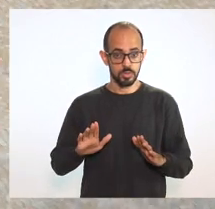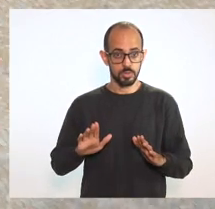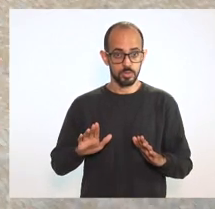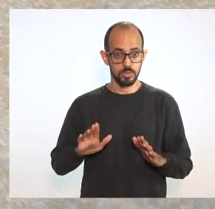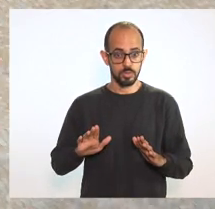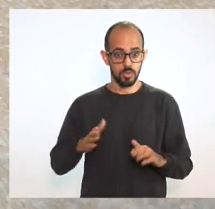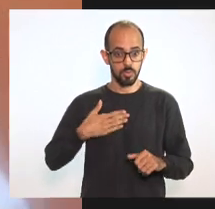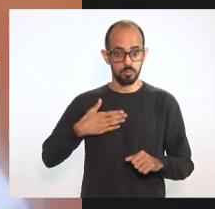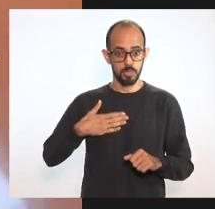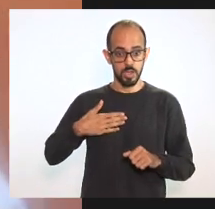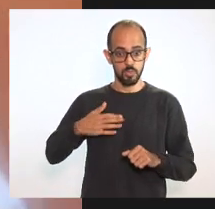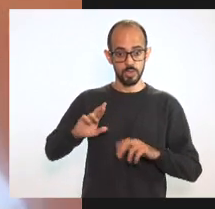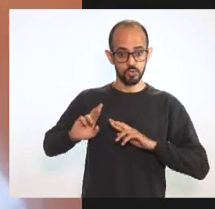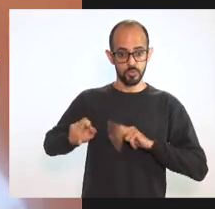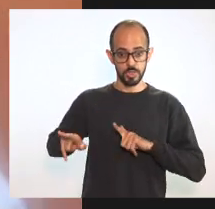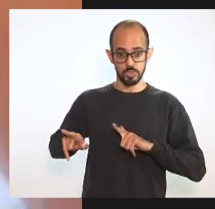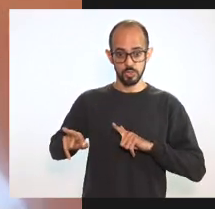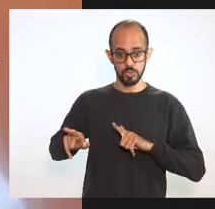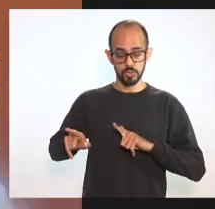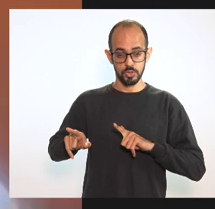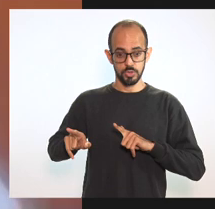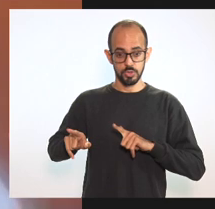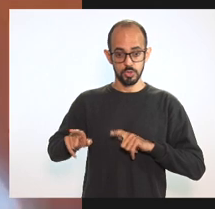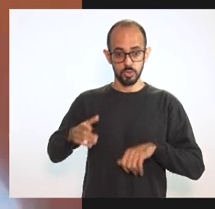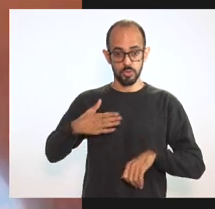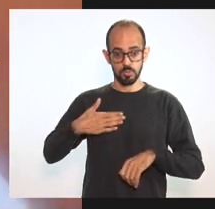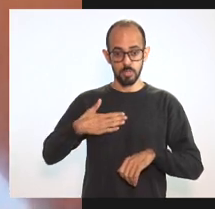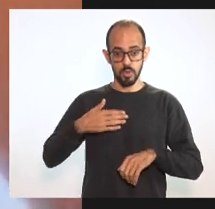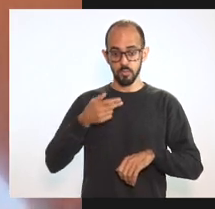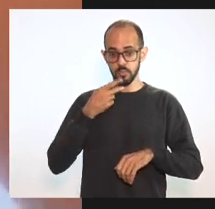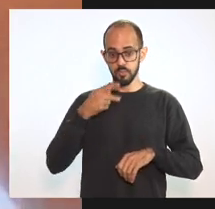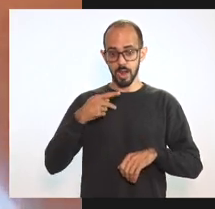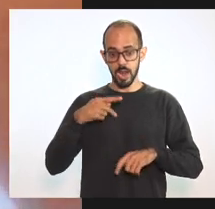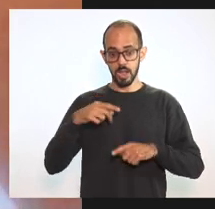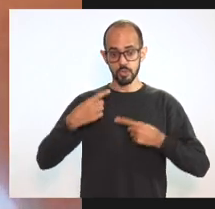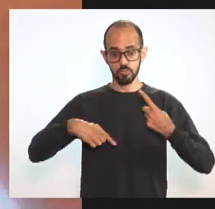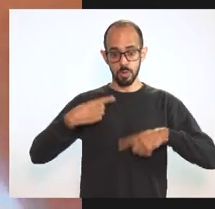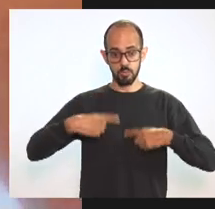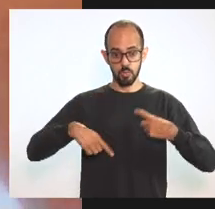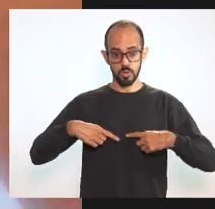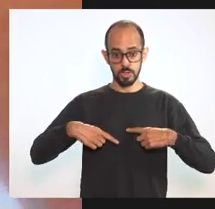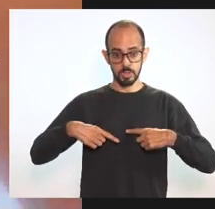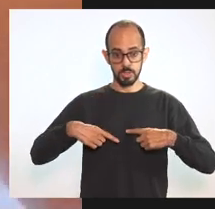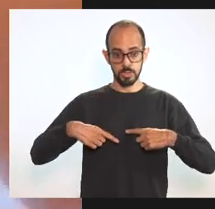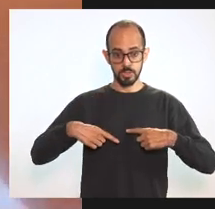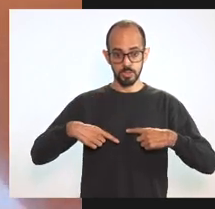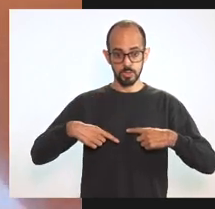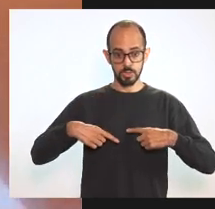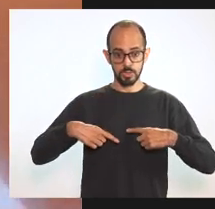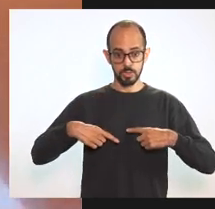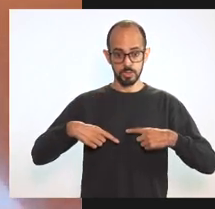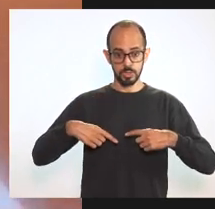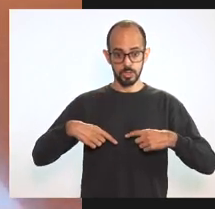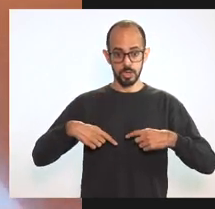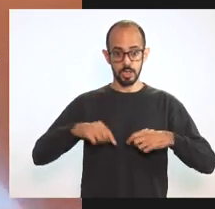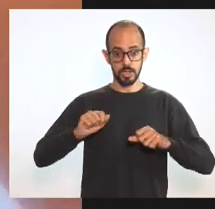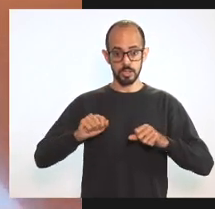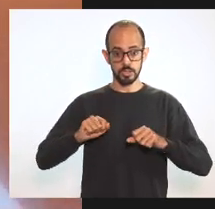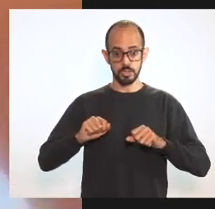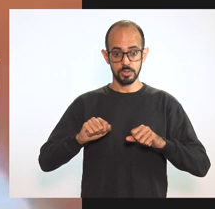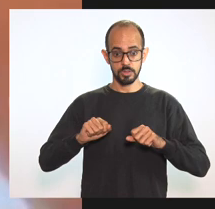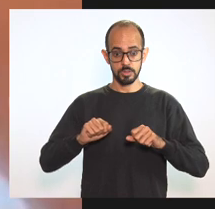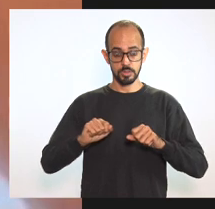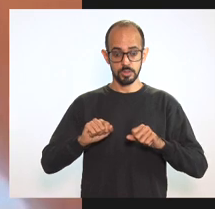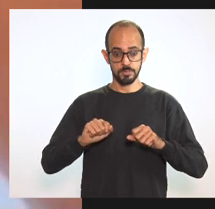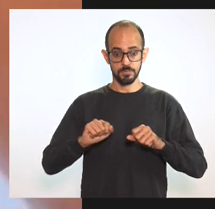O meu não é dossiê. O meu fala sobre uma política em que são vistos e considerados